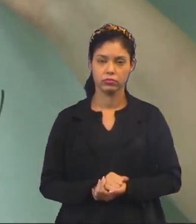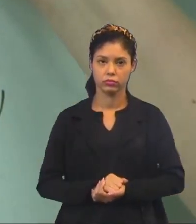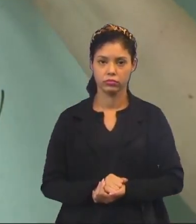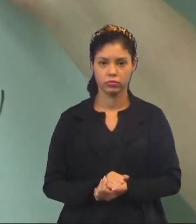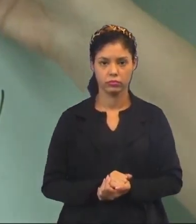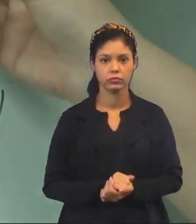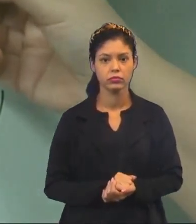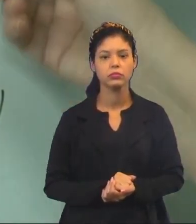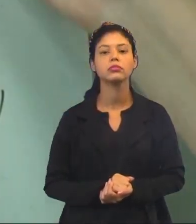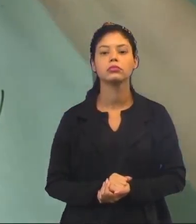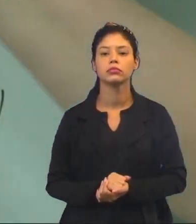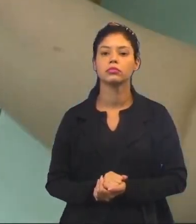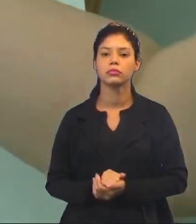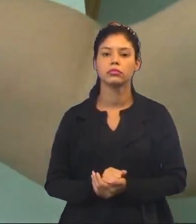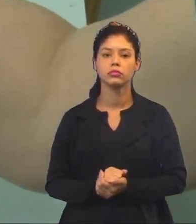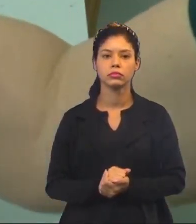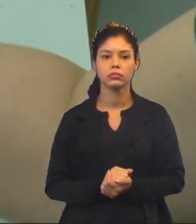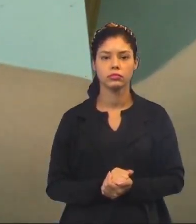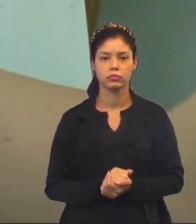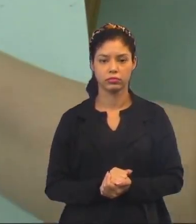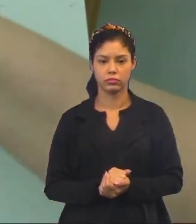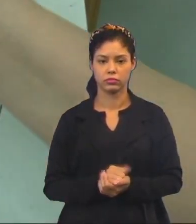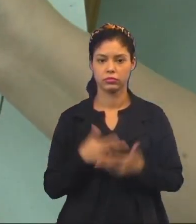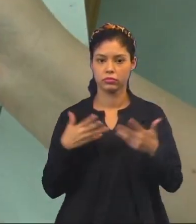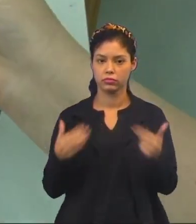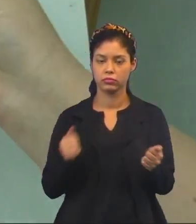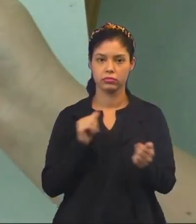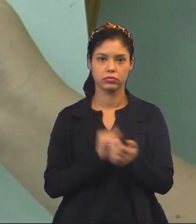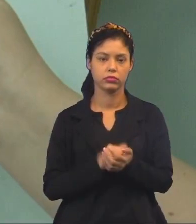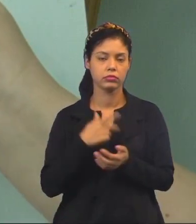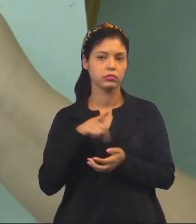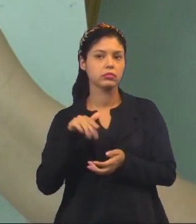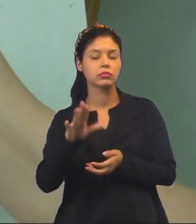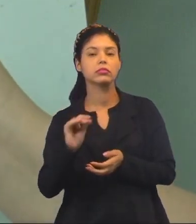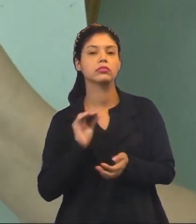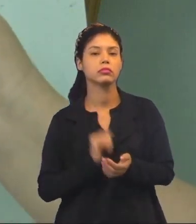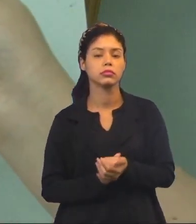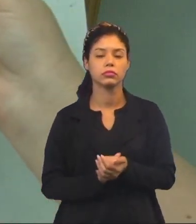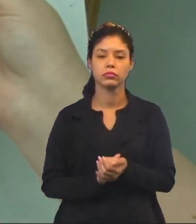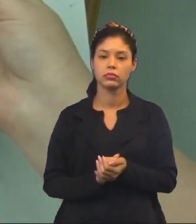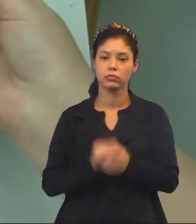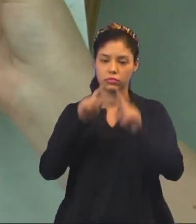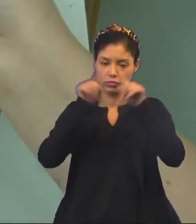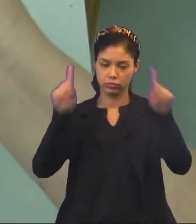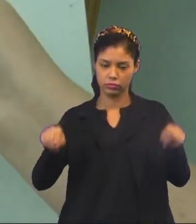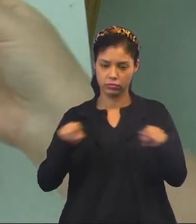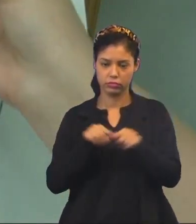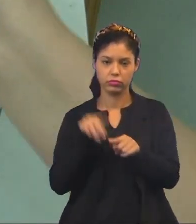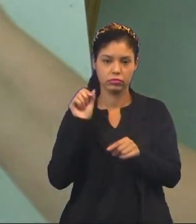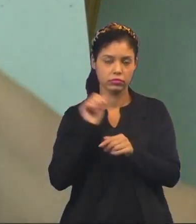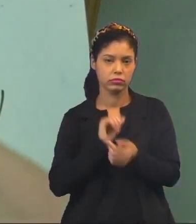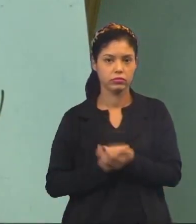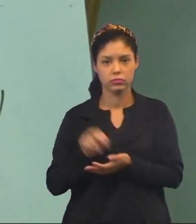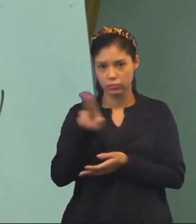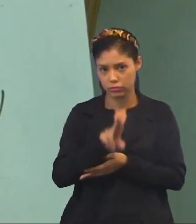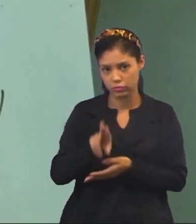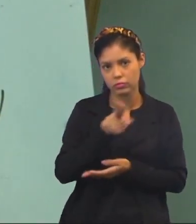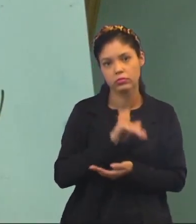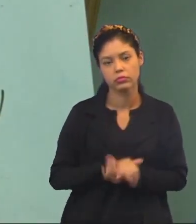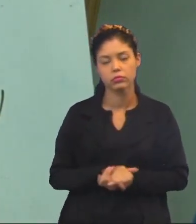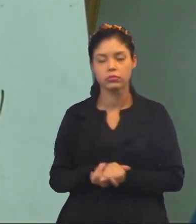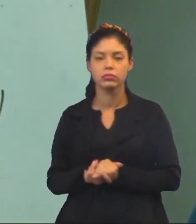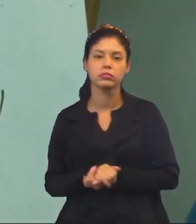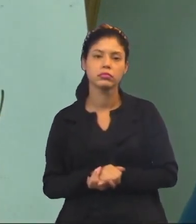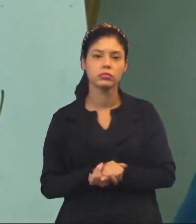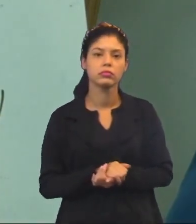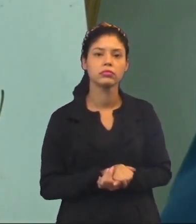estou, do meu objeto, ou superfície, ou retângulo, ou o instrumento que eu tiver aqui